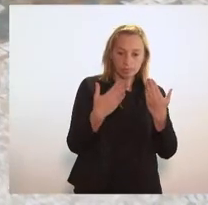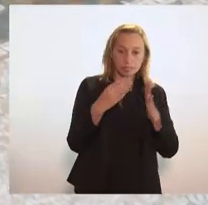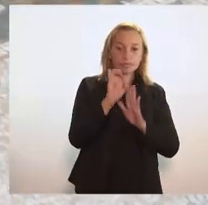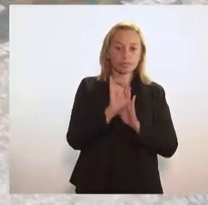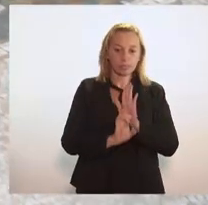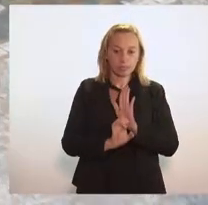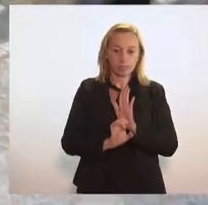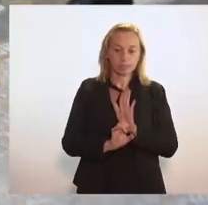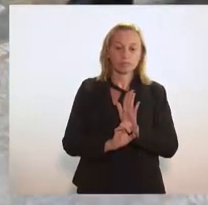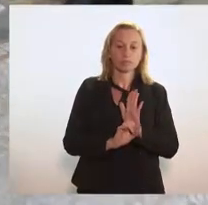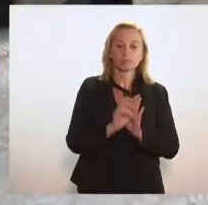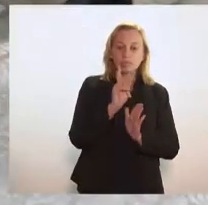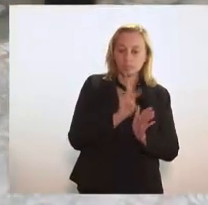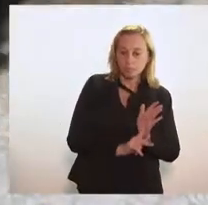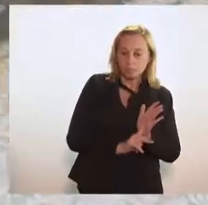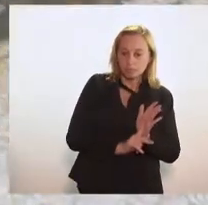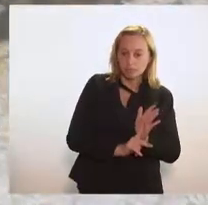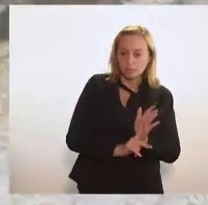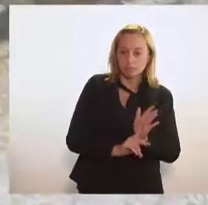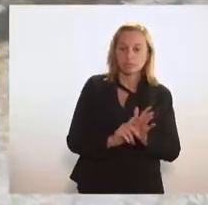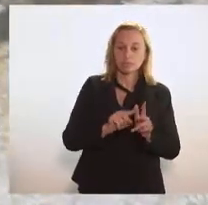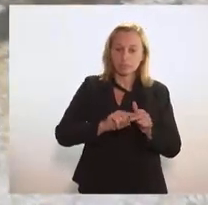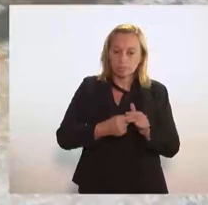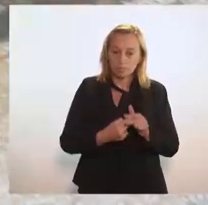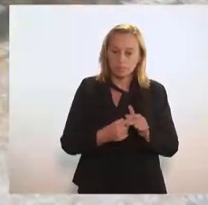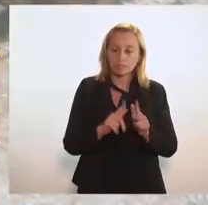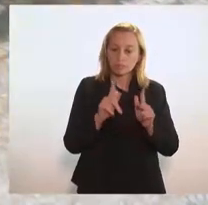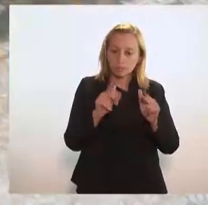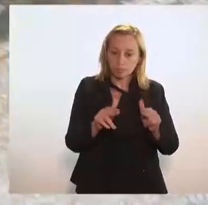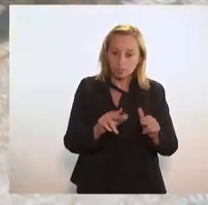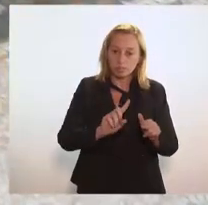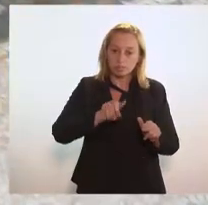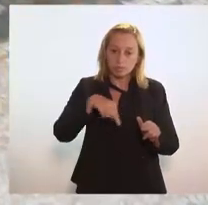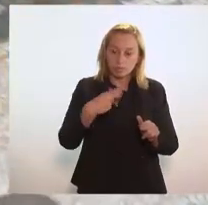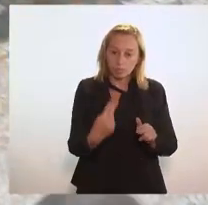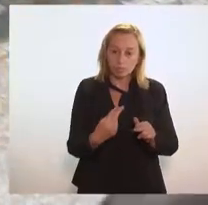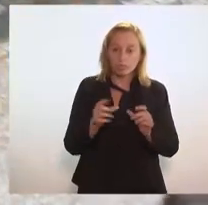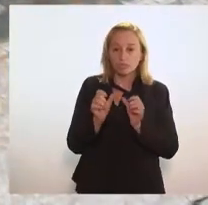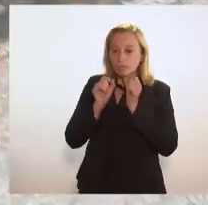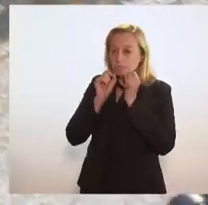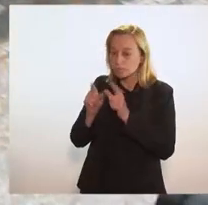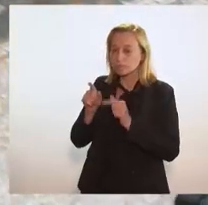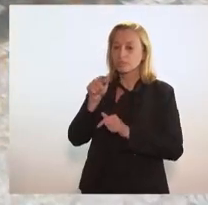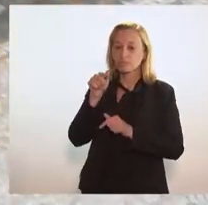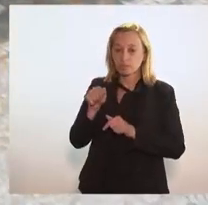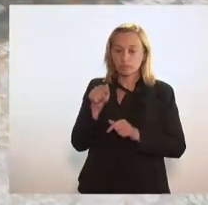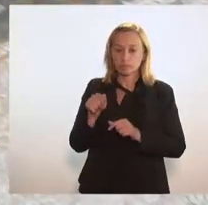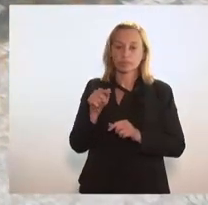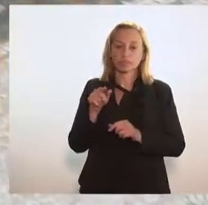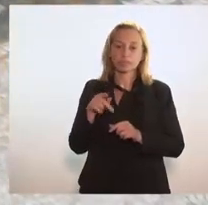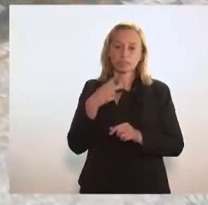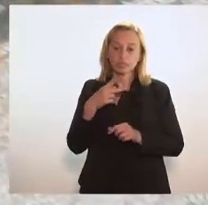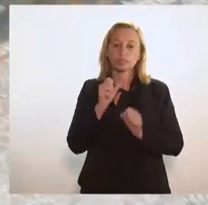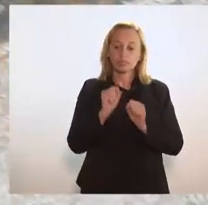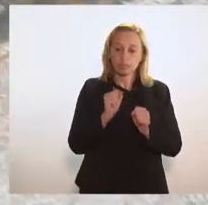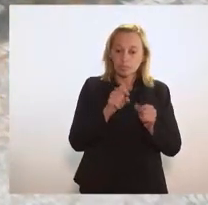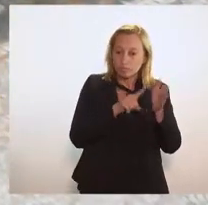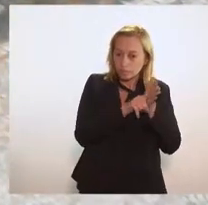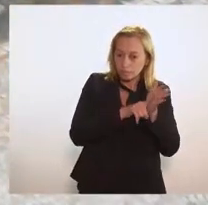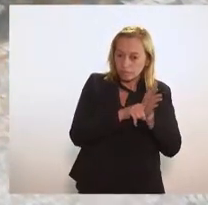projeto as mesmas correções ou críticas que lhe apontou e poderão ser analisadas